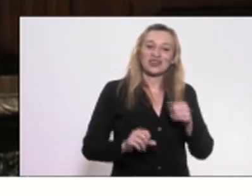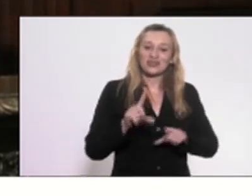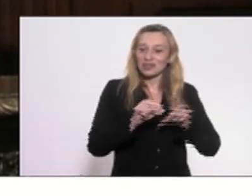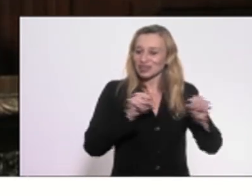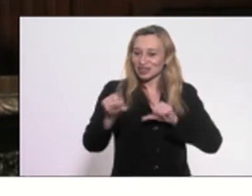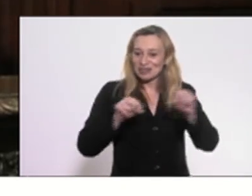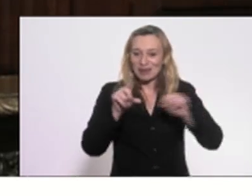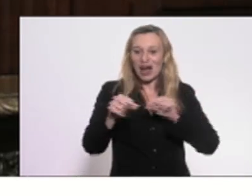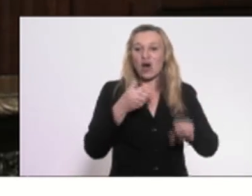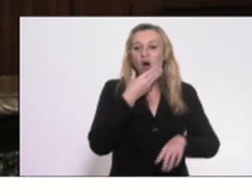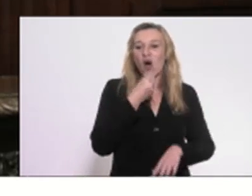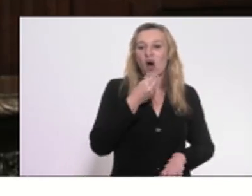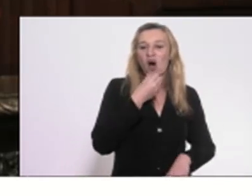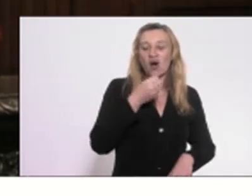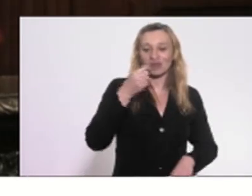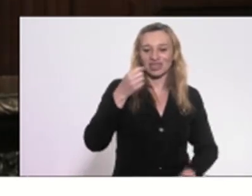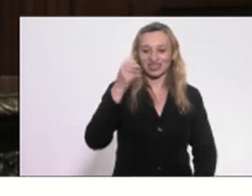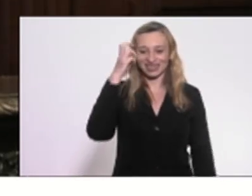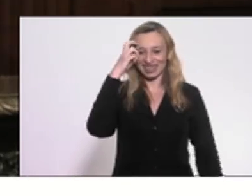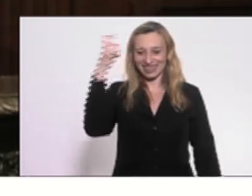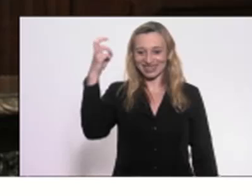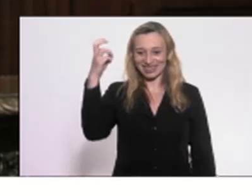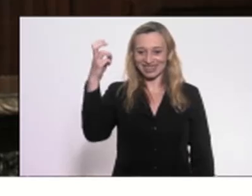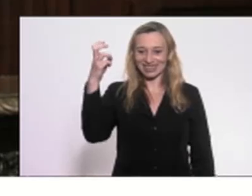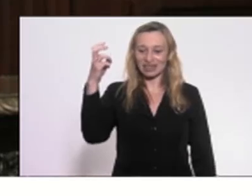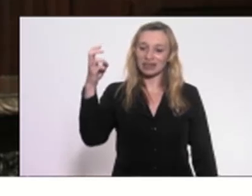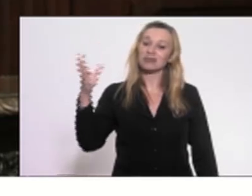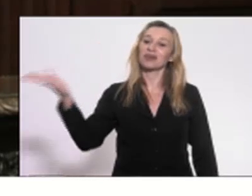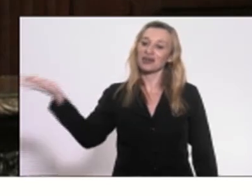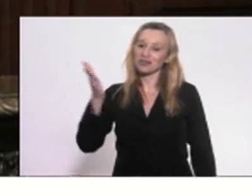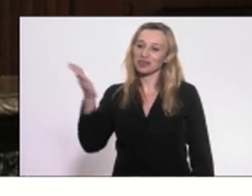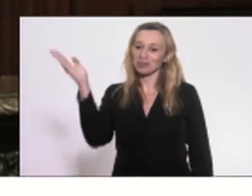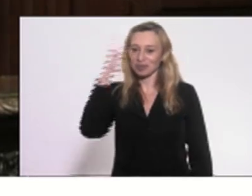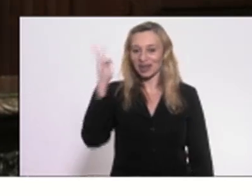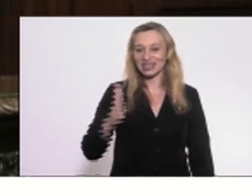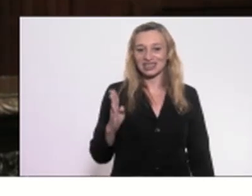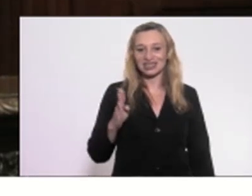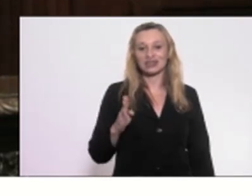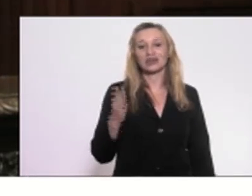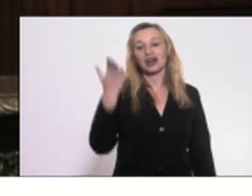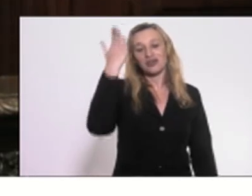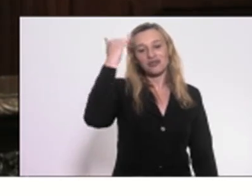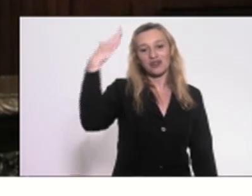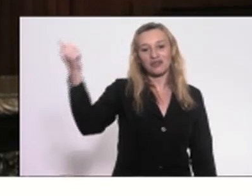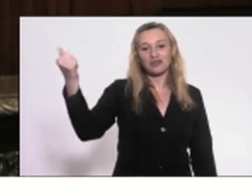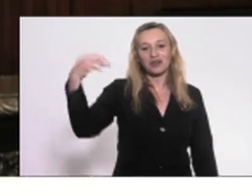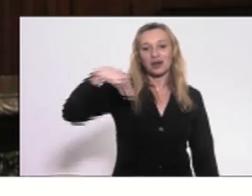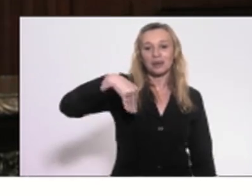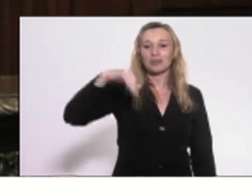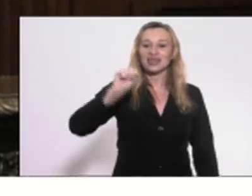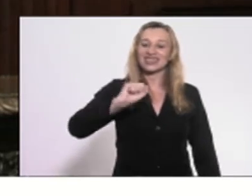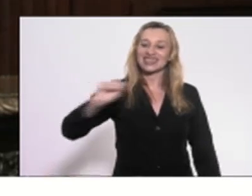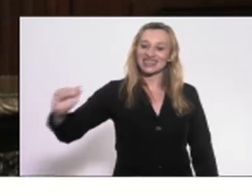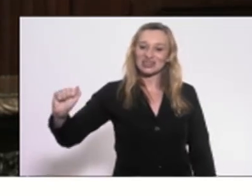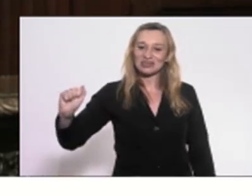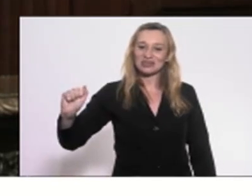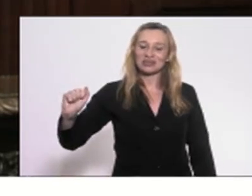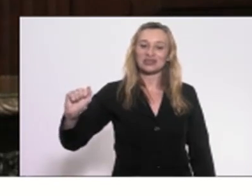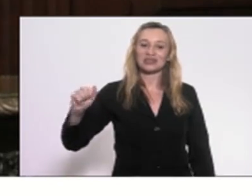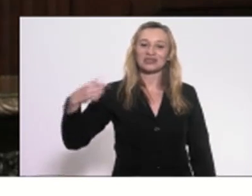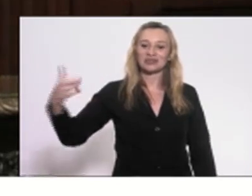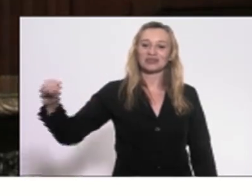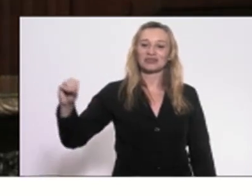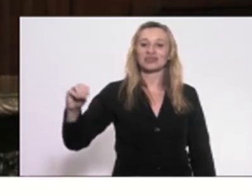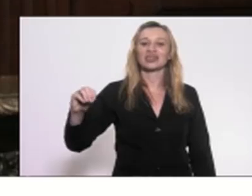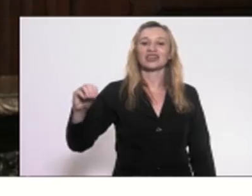homens cultos da França, para vir para o Brasil, a famosa missão francesa,